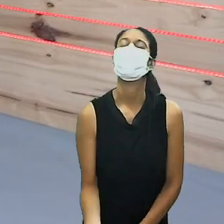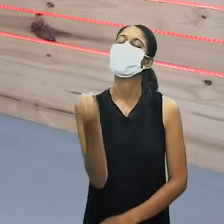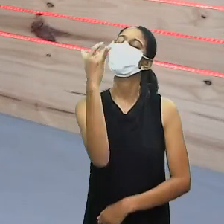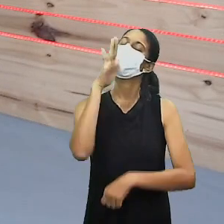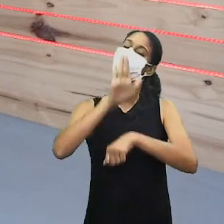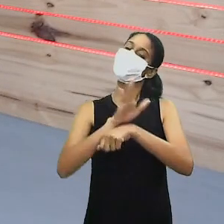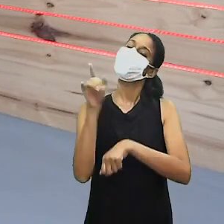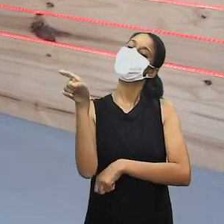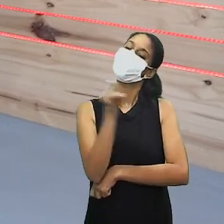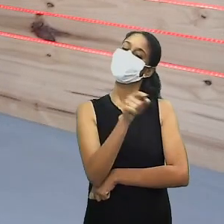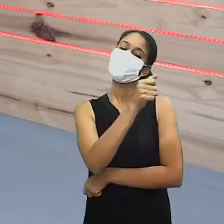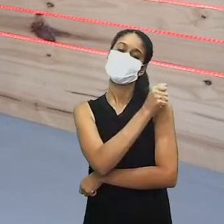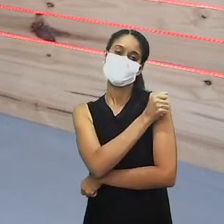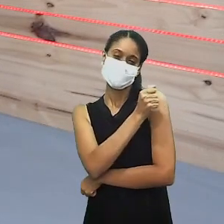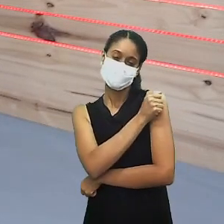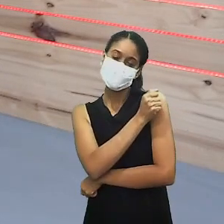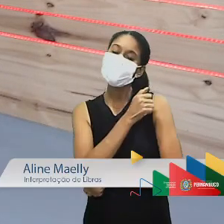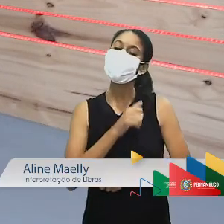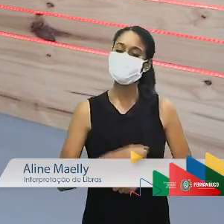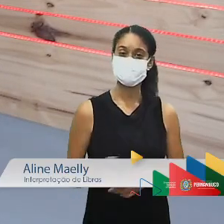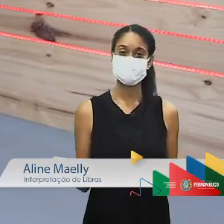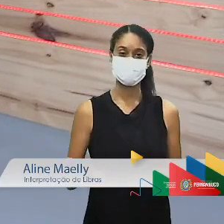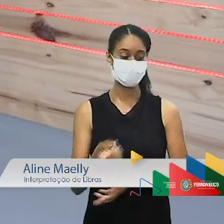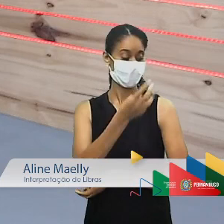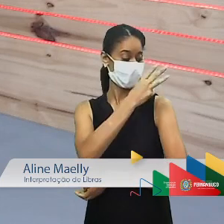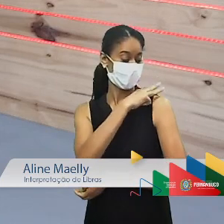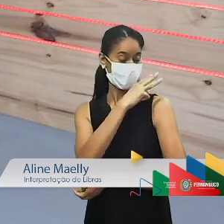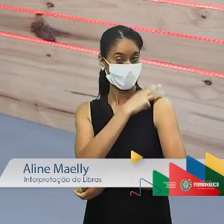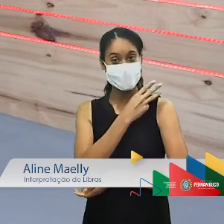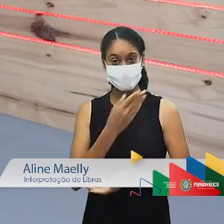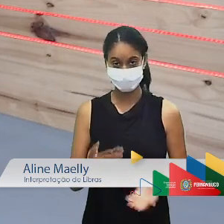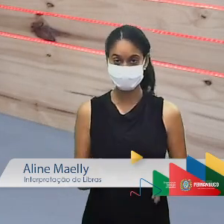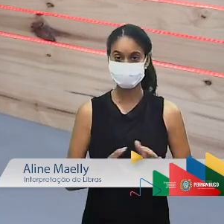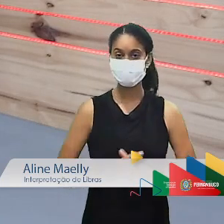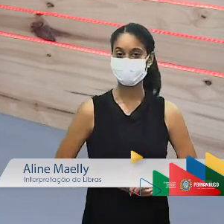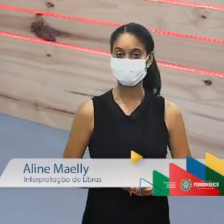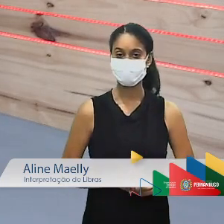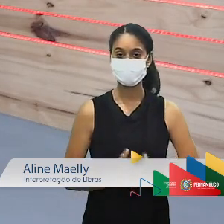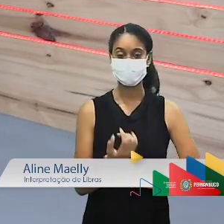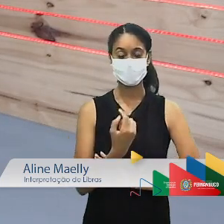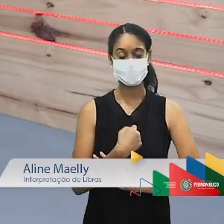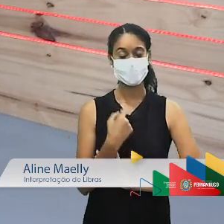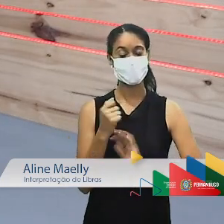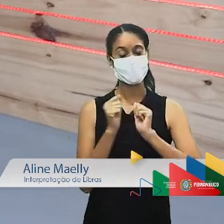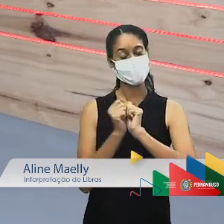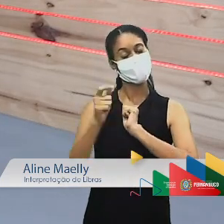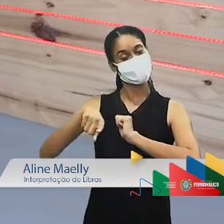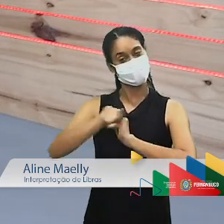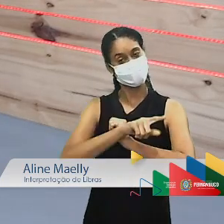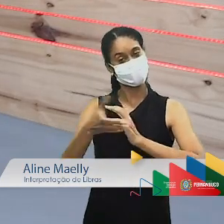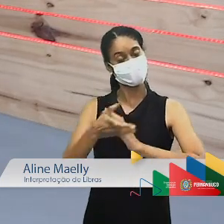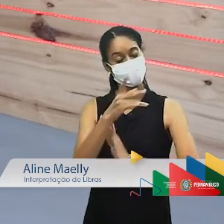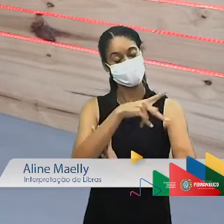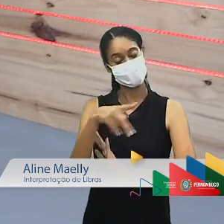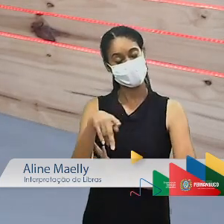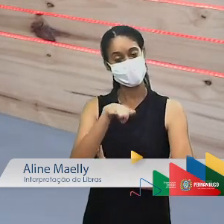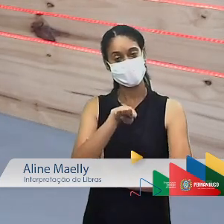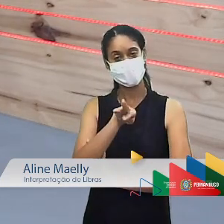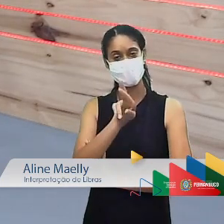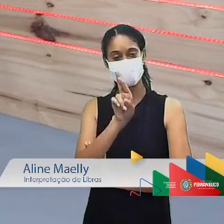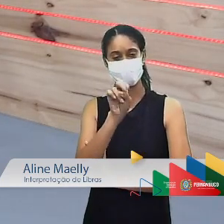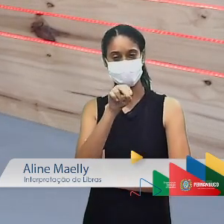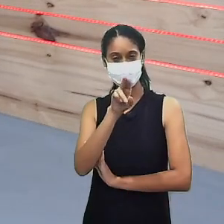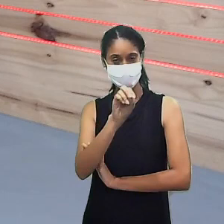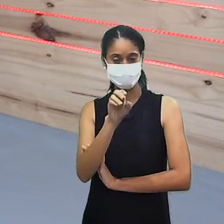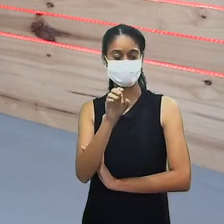Muito boa tarde a você, meu querido estudante, minha querida estudante do terceiro ano do ensino médio. Eu, aqui com vocês, hoje, professor Bruno Lardião, professor do